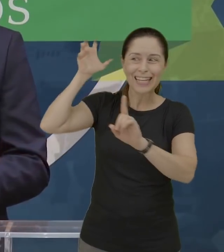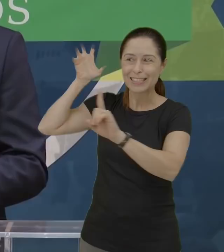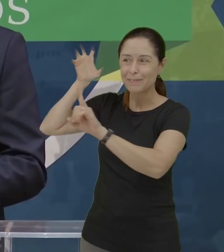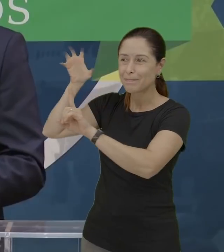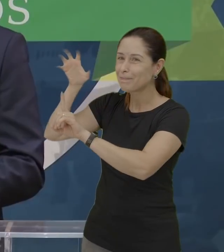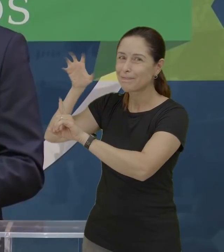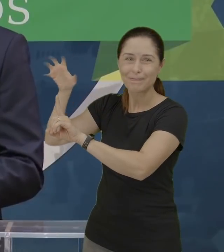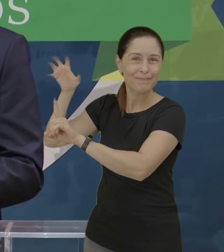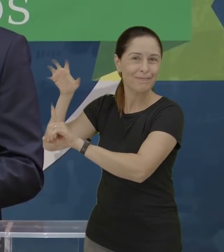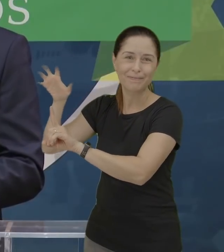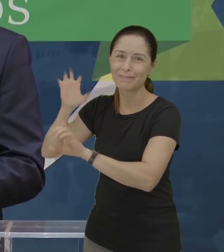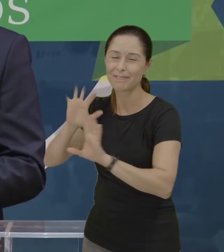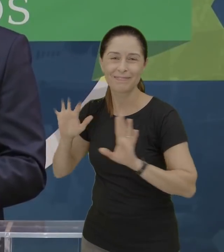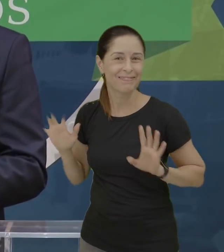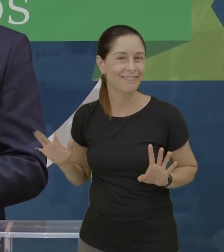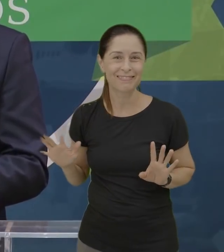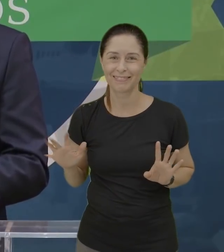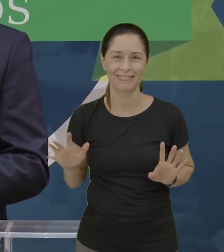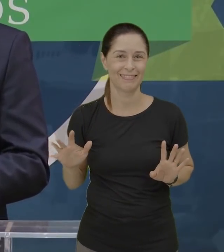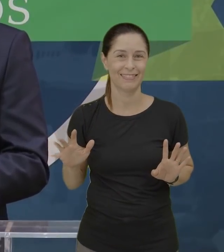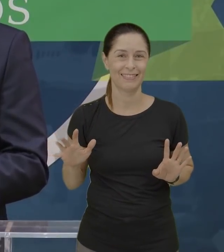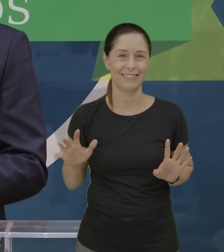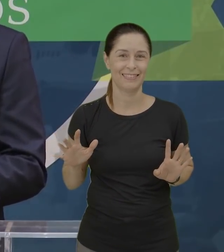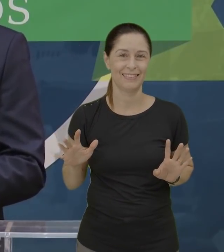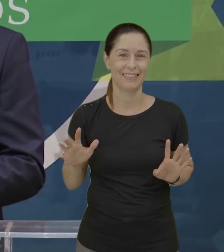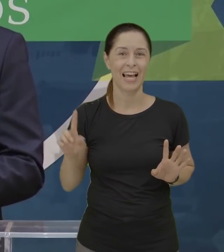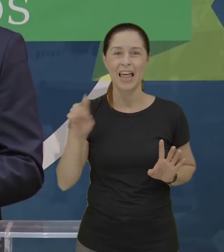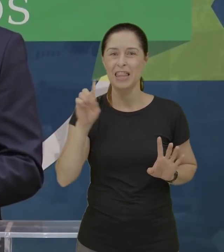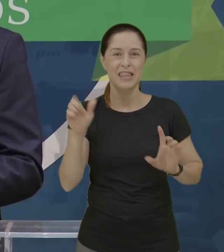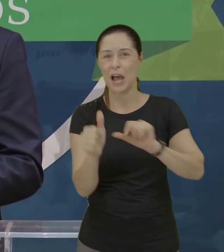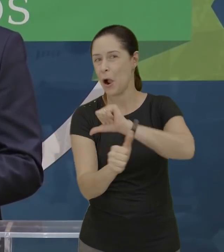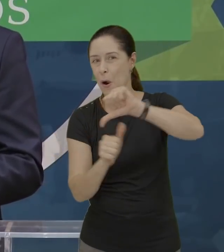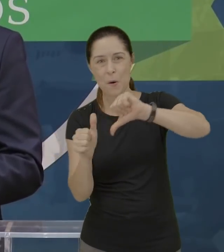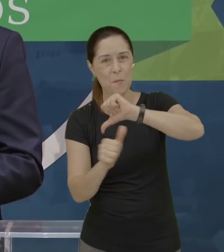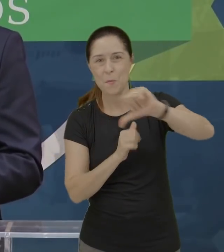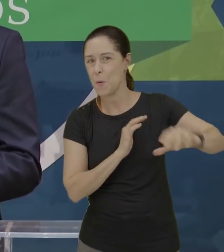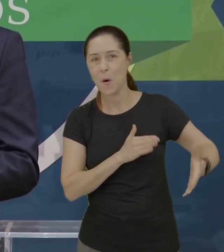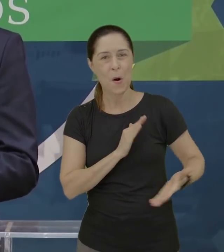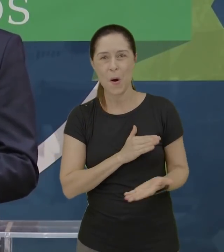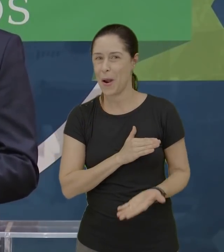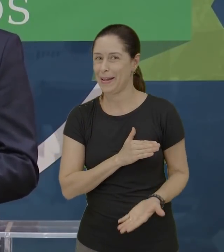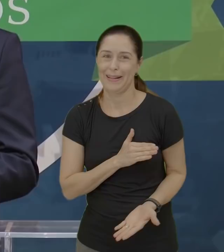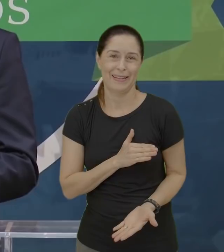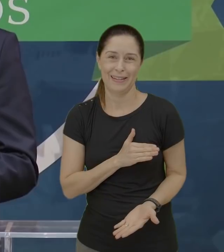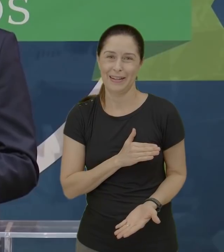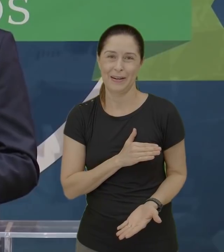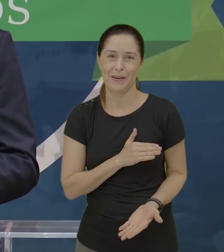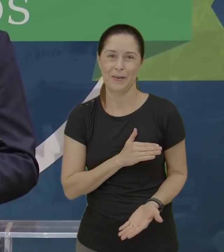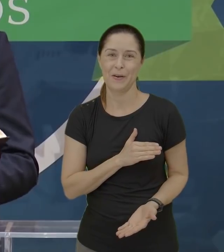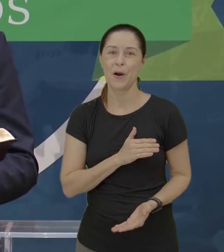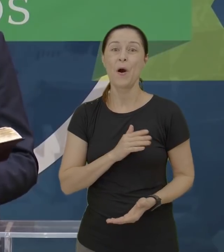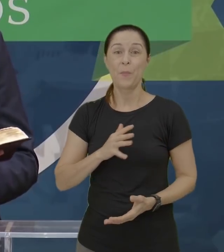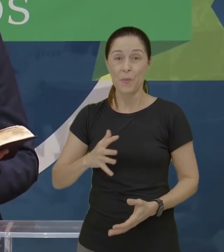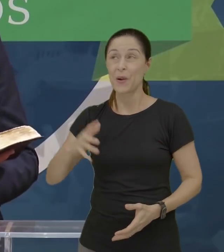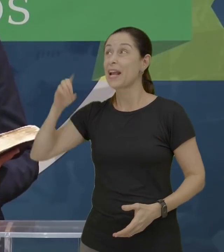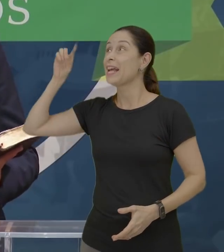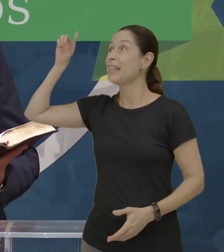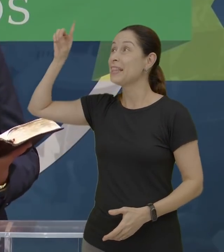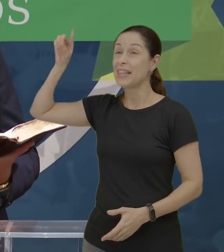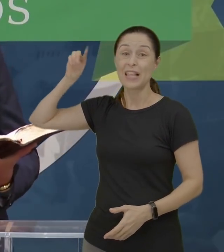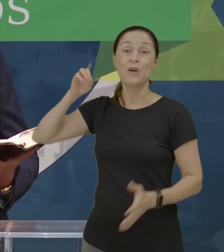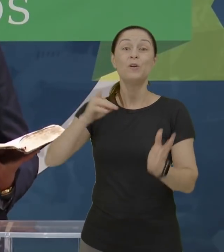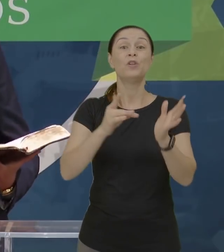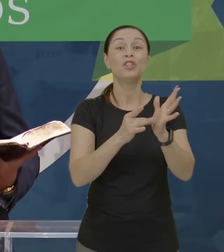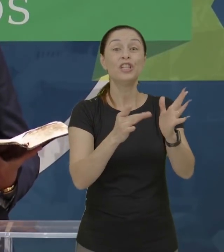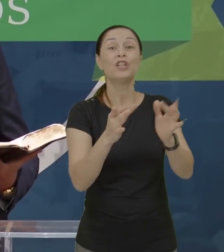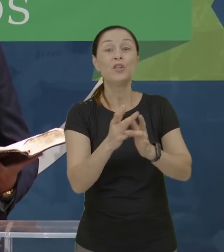jamais retrocederão. Aqueles que foram justificados pela fé,